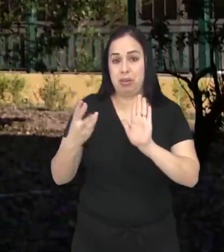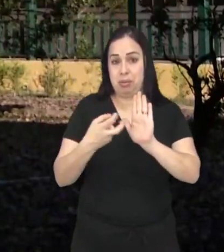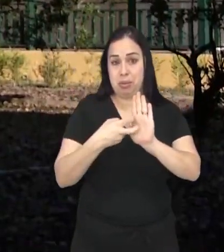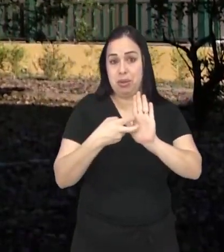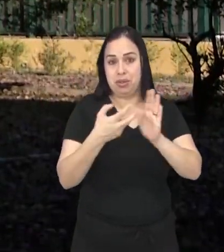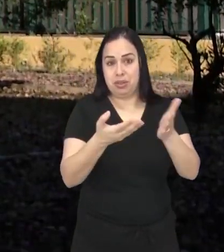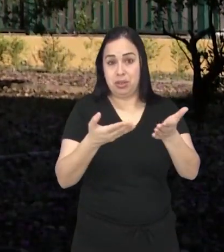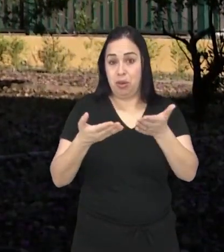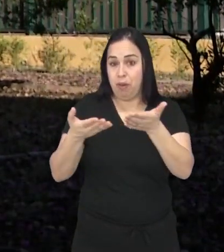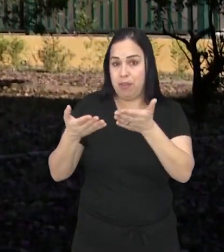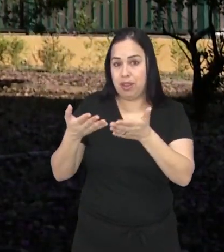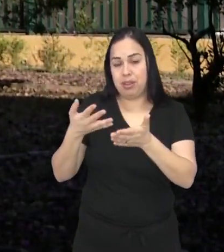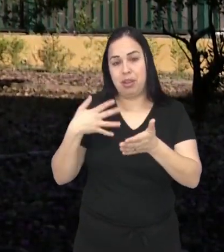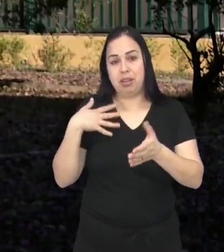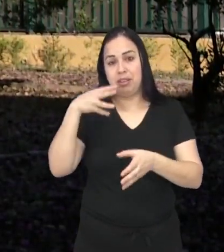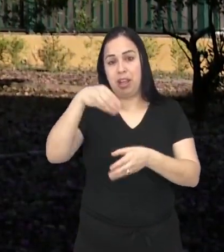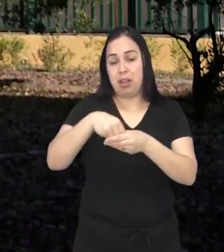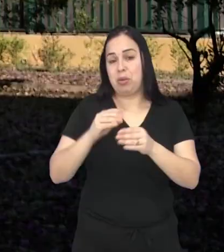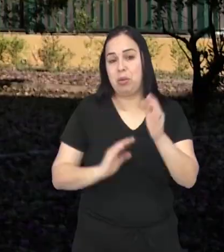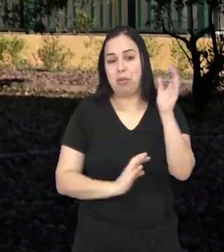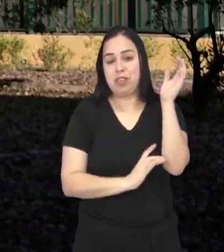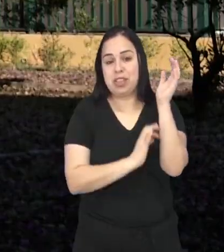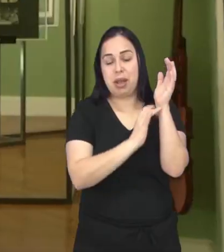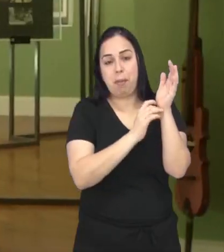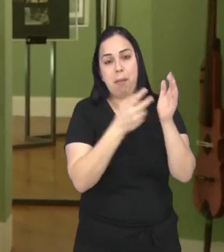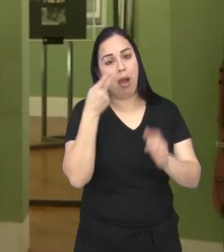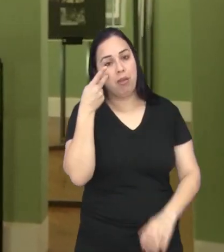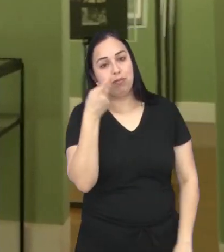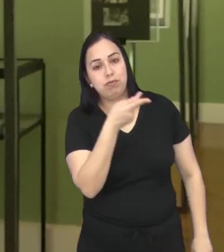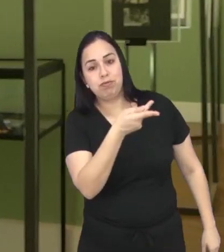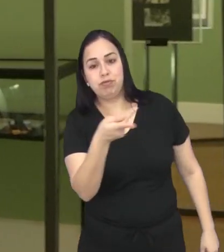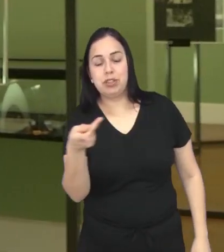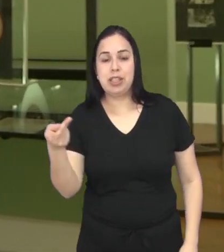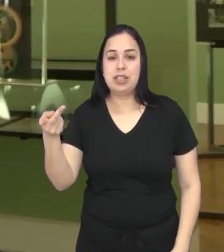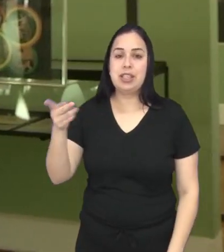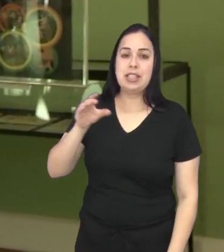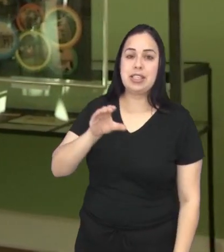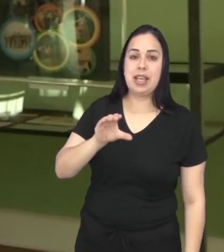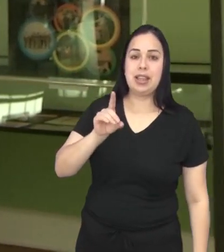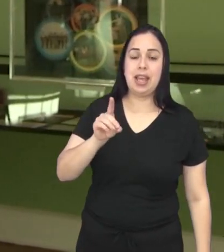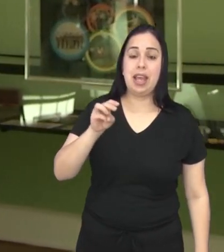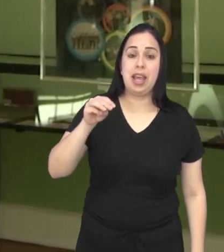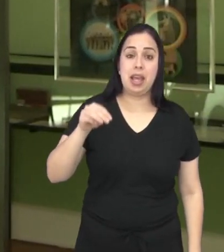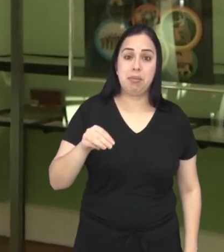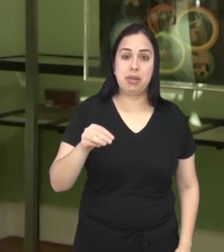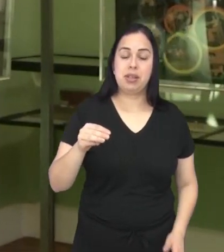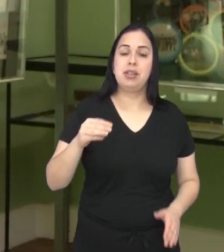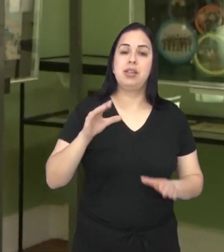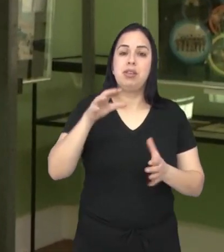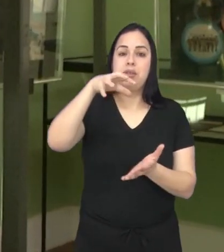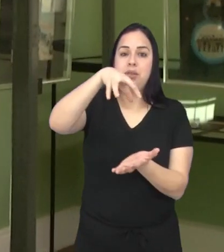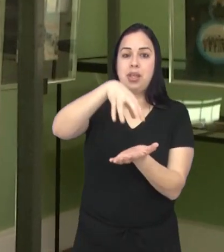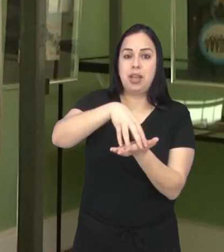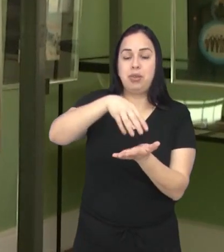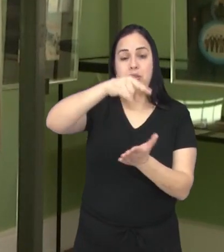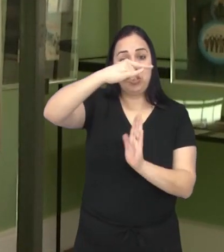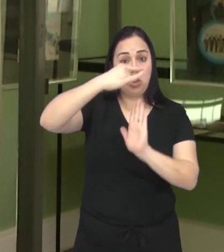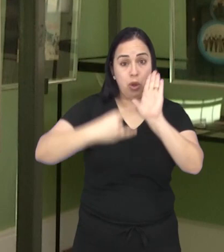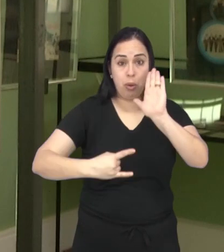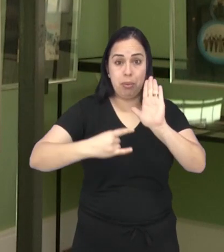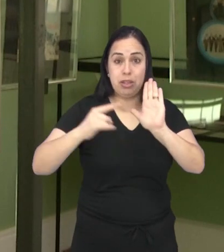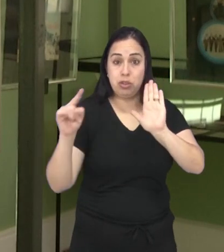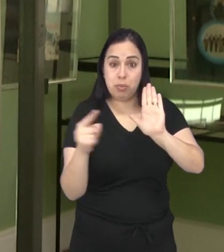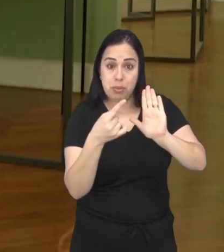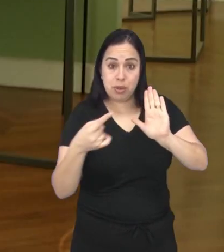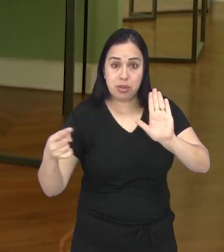no pavilhão Marina Crespi, no Parque Vicentina Aranha, para conhecer o CDM, o Centro de Documentação Musical de São José